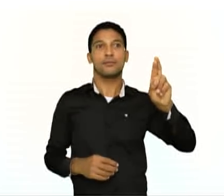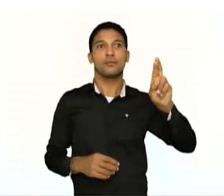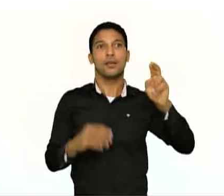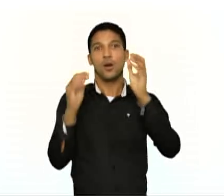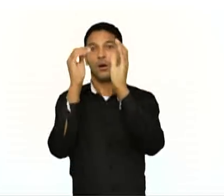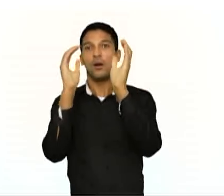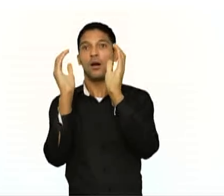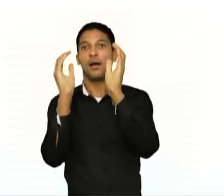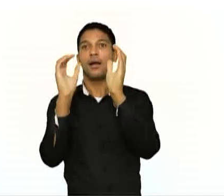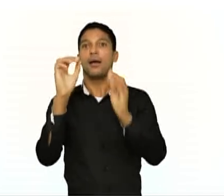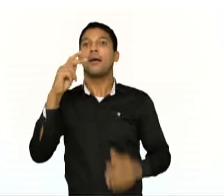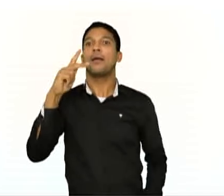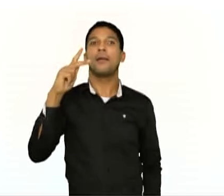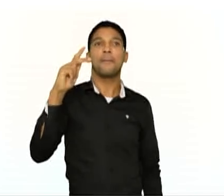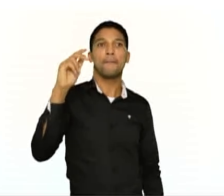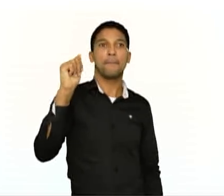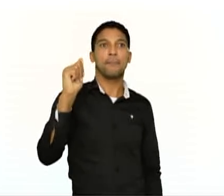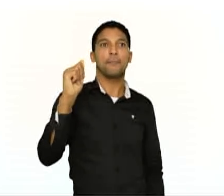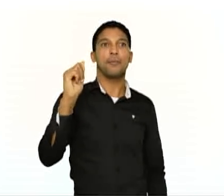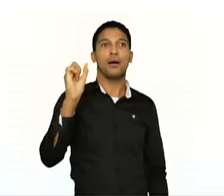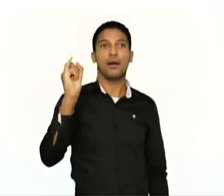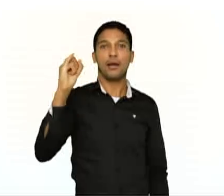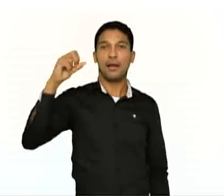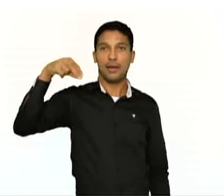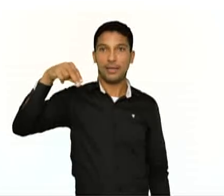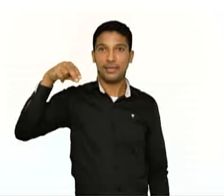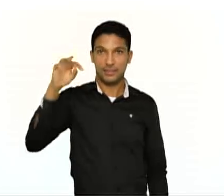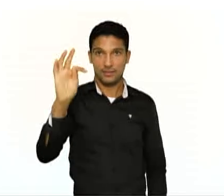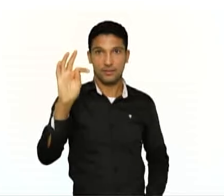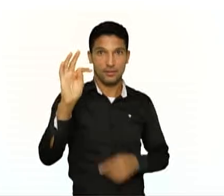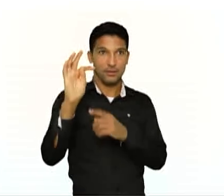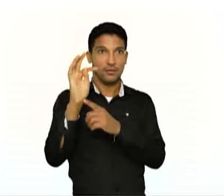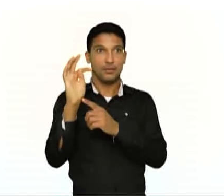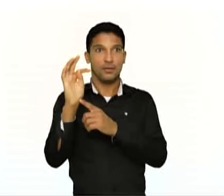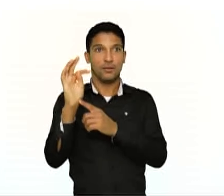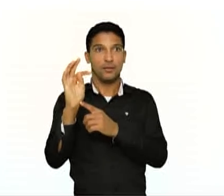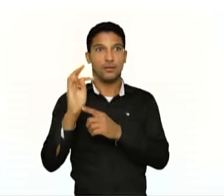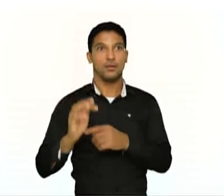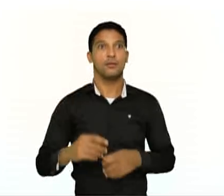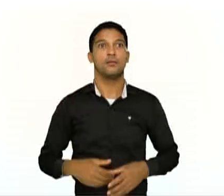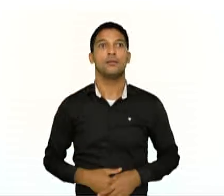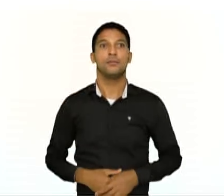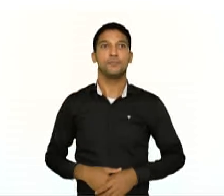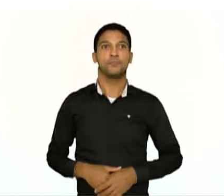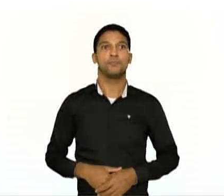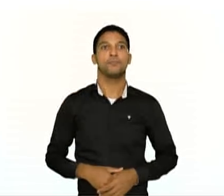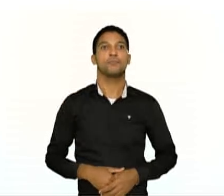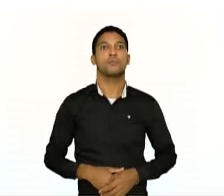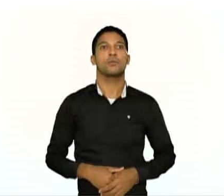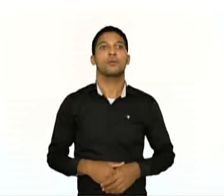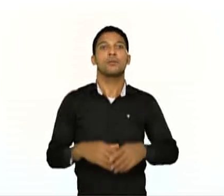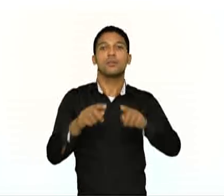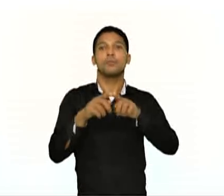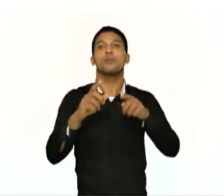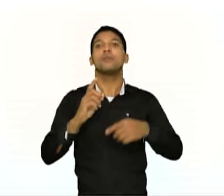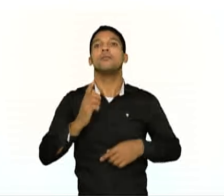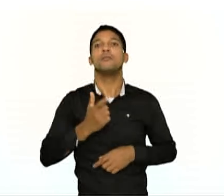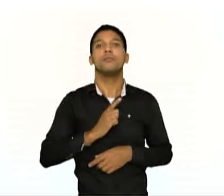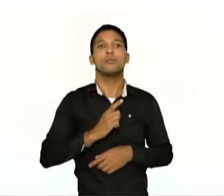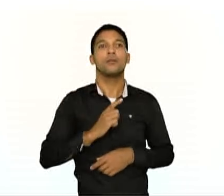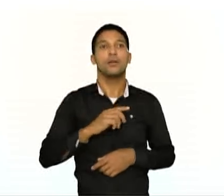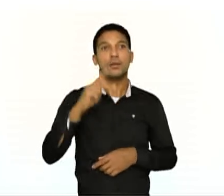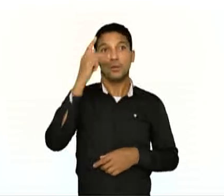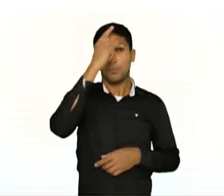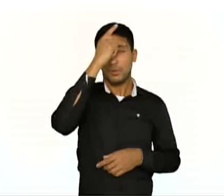O cantor é singer. Acrescento o sufixo er também, né? E a gente tem, por exemplo, de dançar. Eu quero ver a pessoa que dança, é